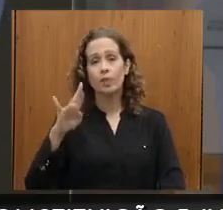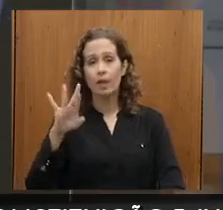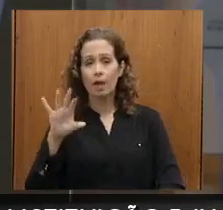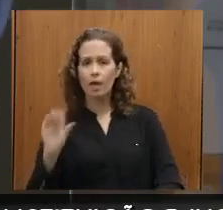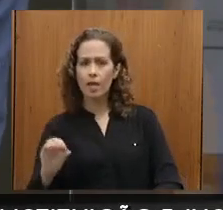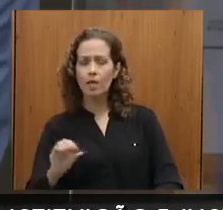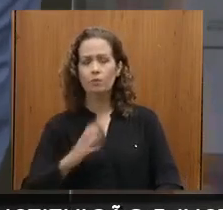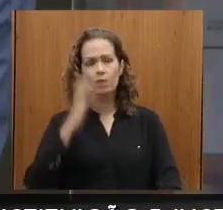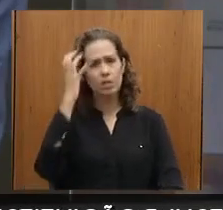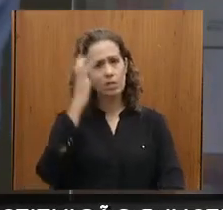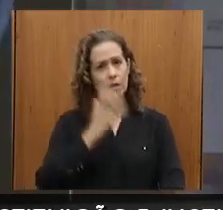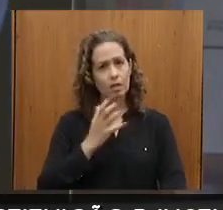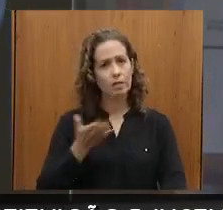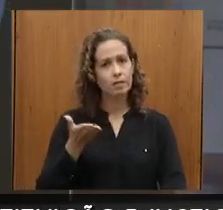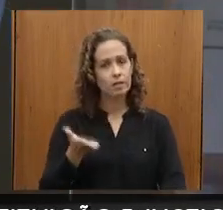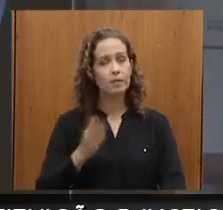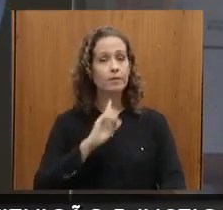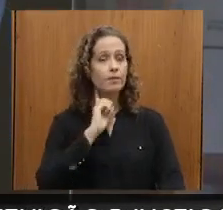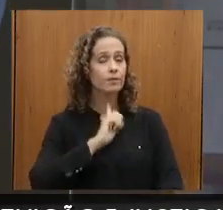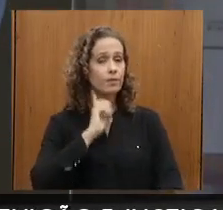existem aqui em Minas Gerais.